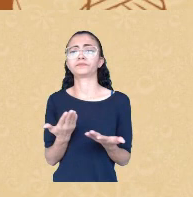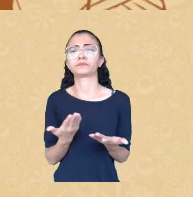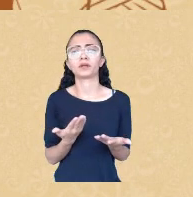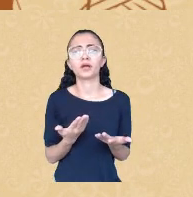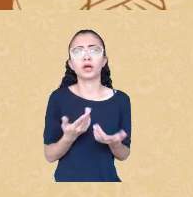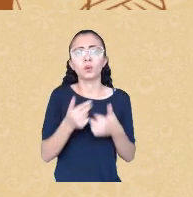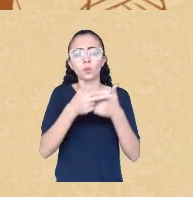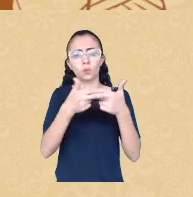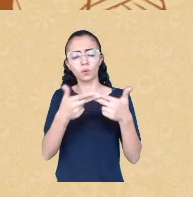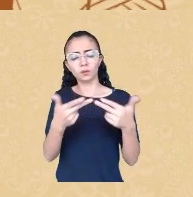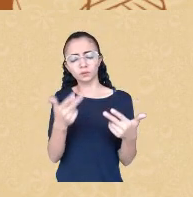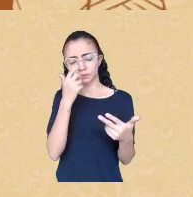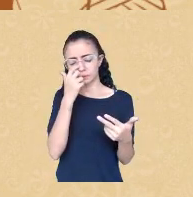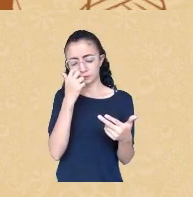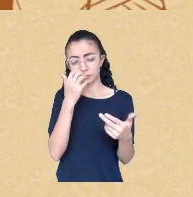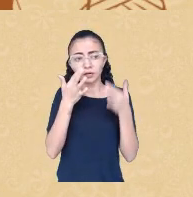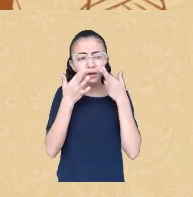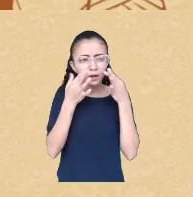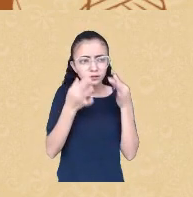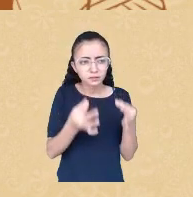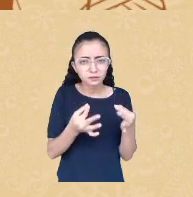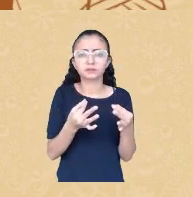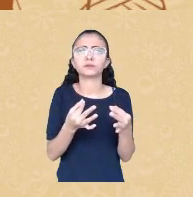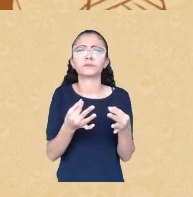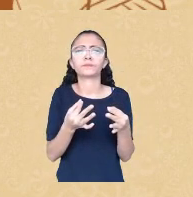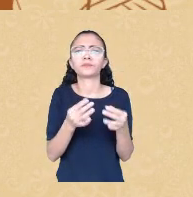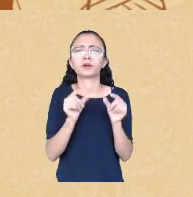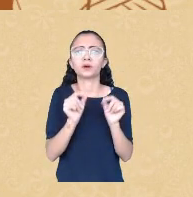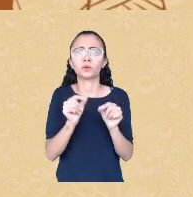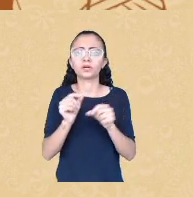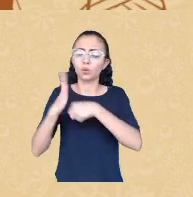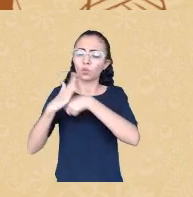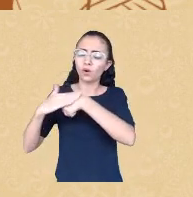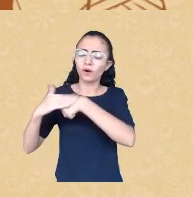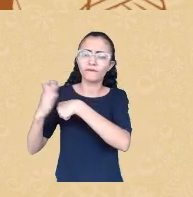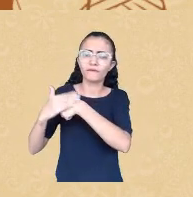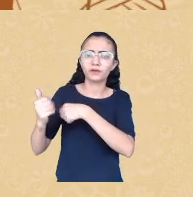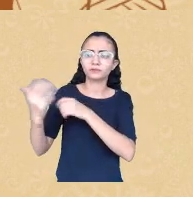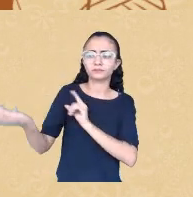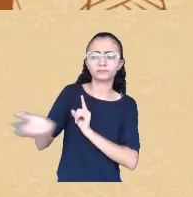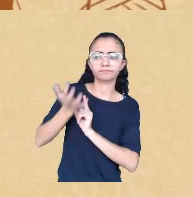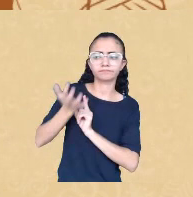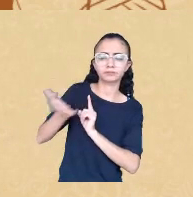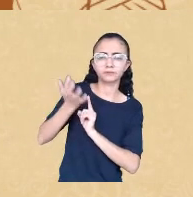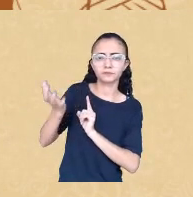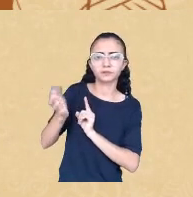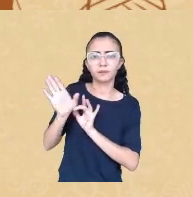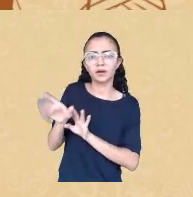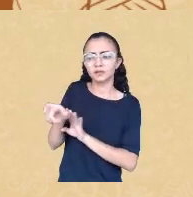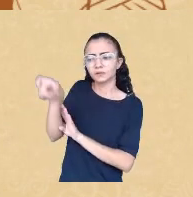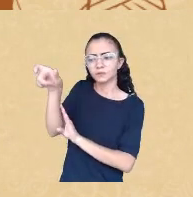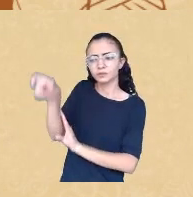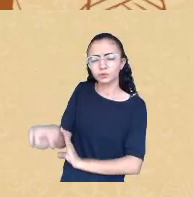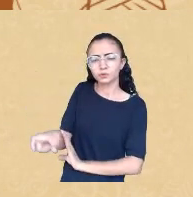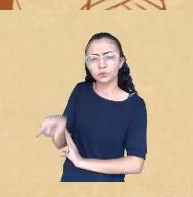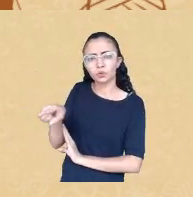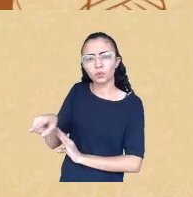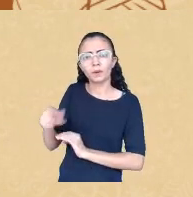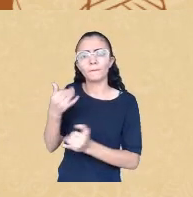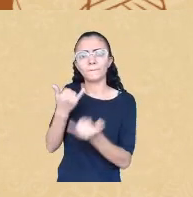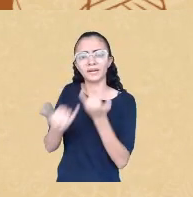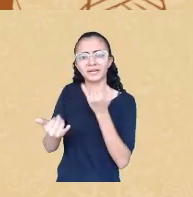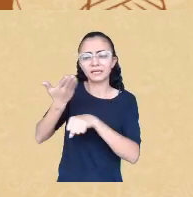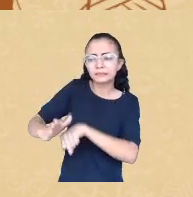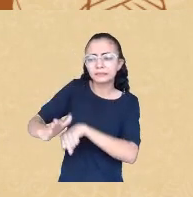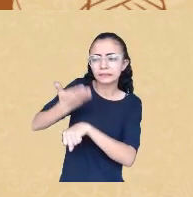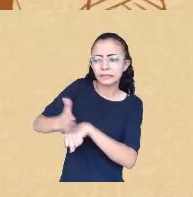atenção o afeto e me afeta mais, não a gente, mas esse sujeito que é treinado nessa ideologia, nessa lógica